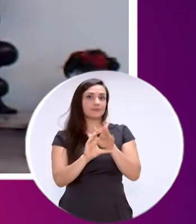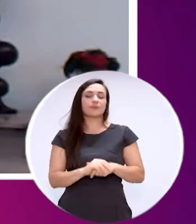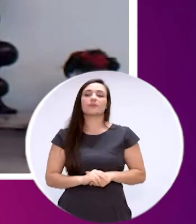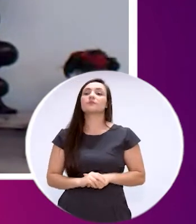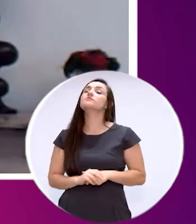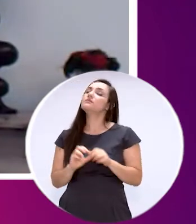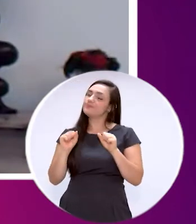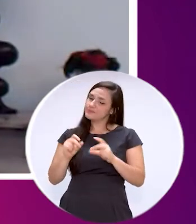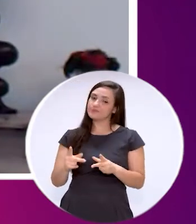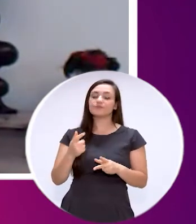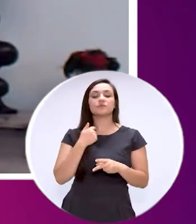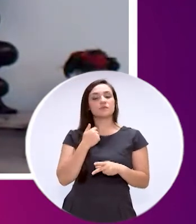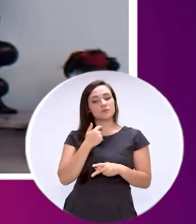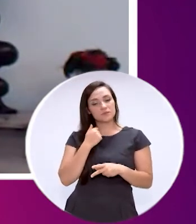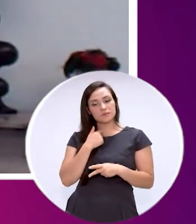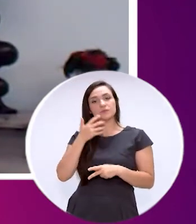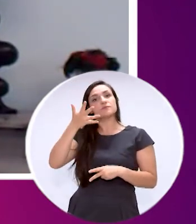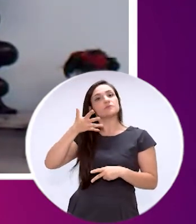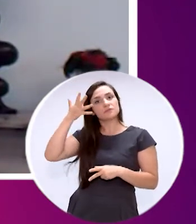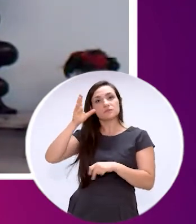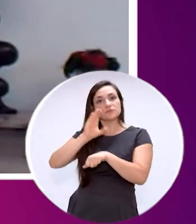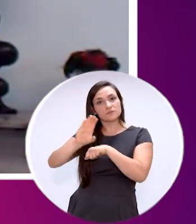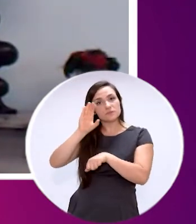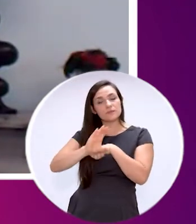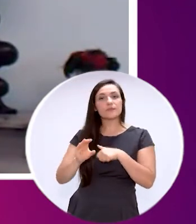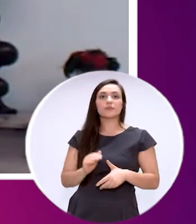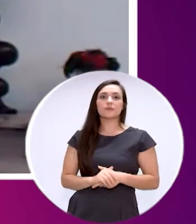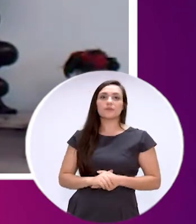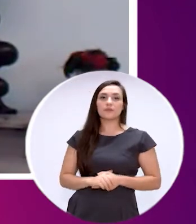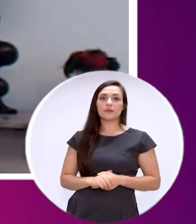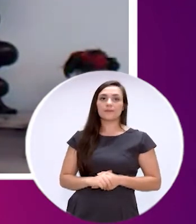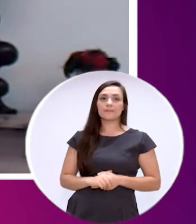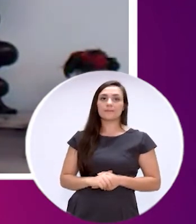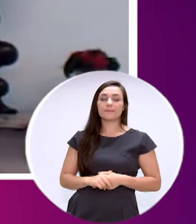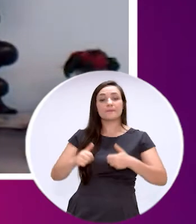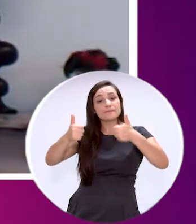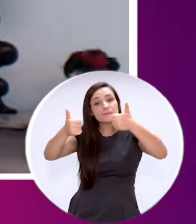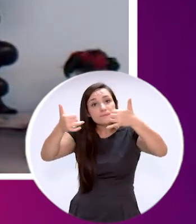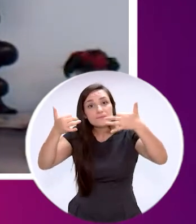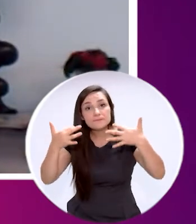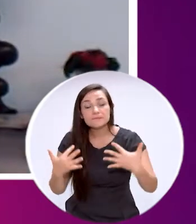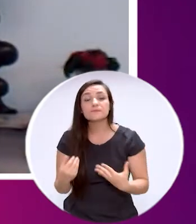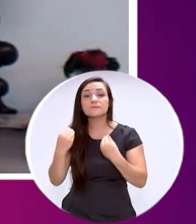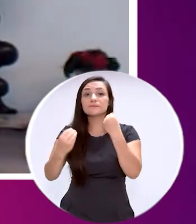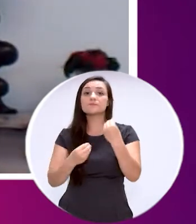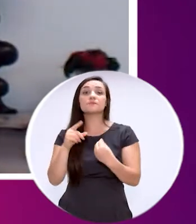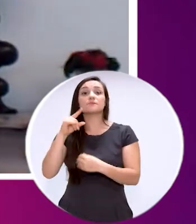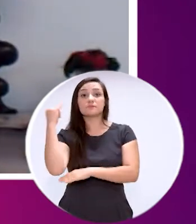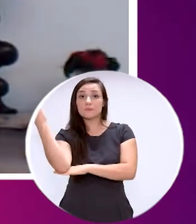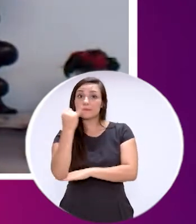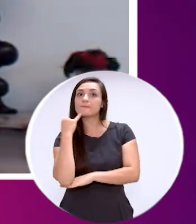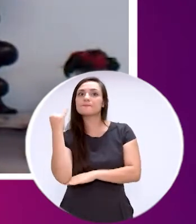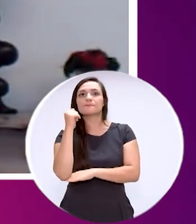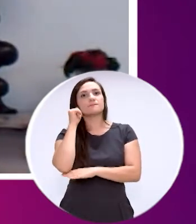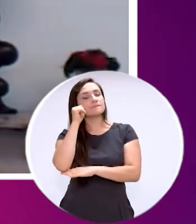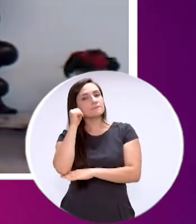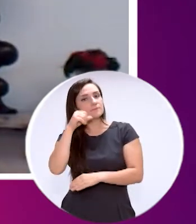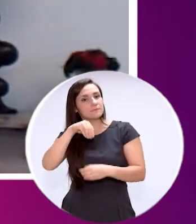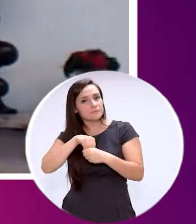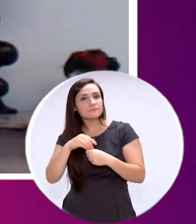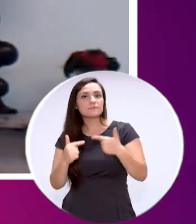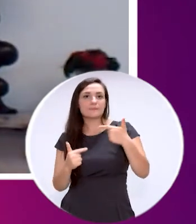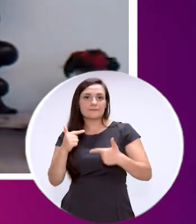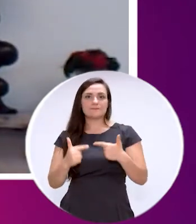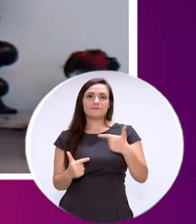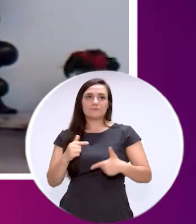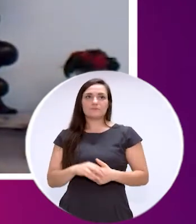curso foi muito nesse sentido, de falar sobre isso, da importância da mulher se envolver com política,